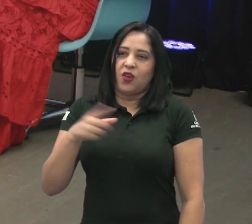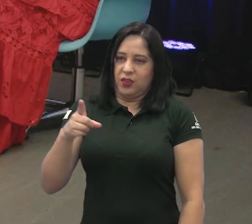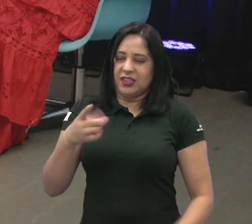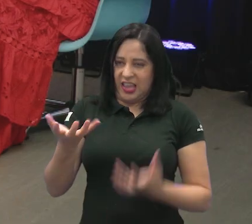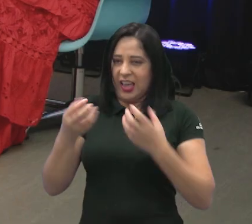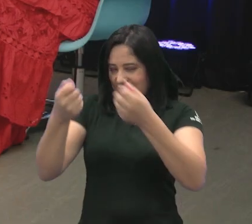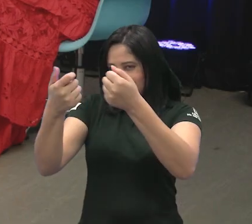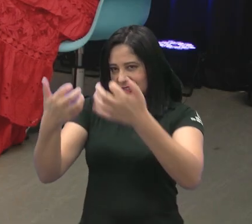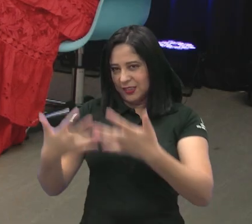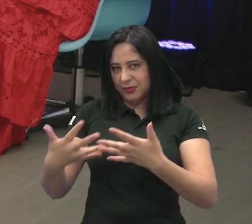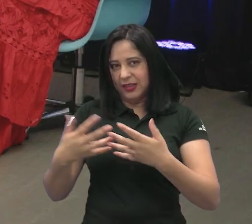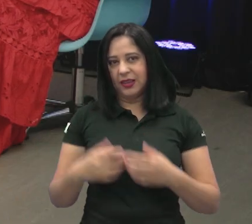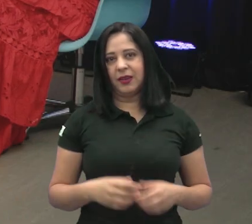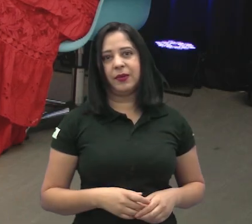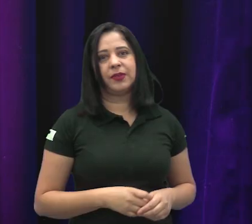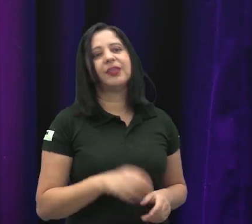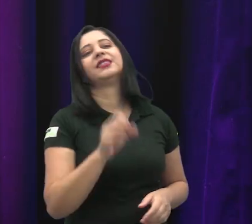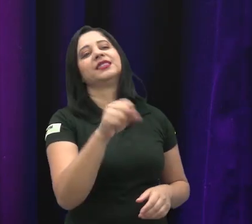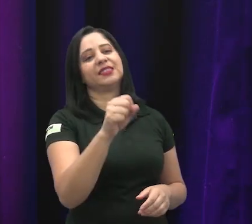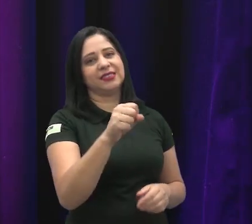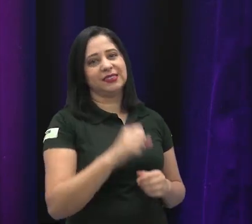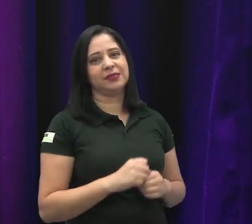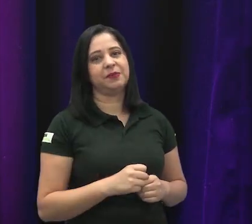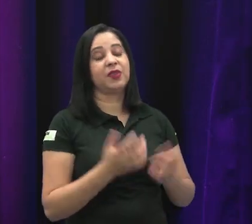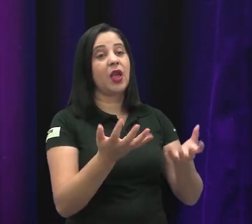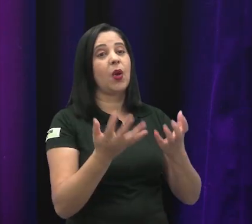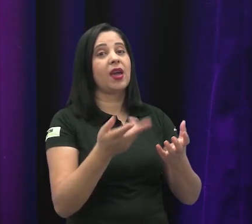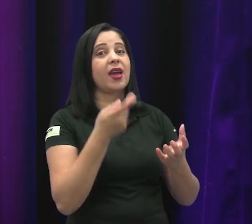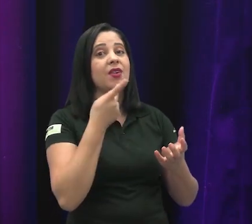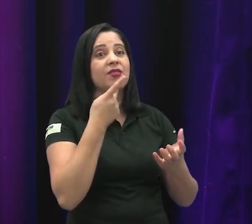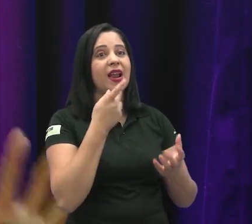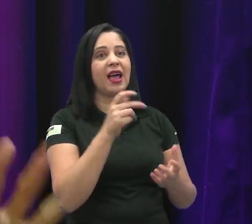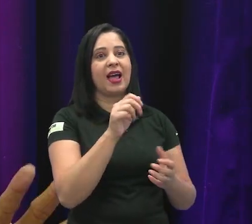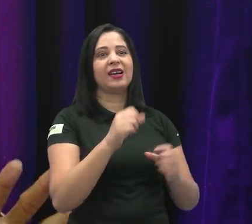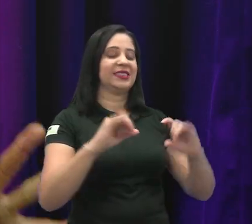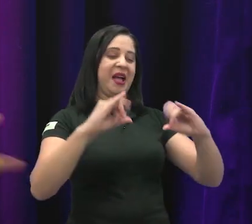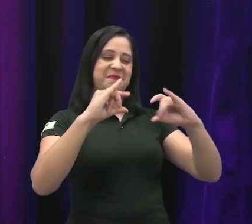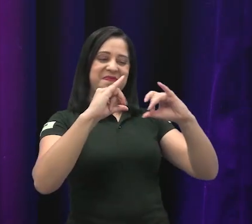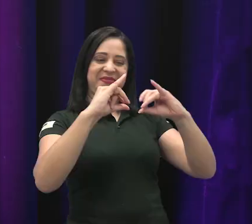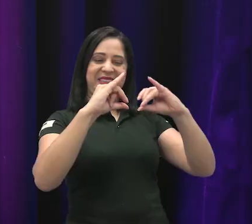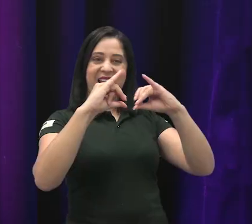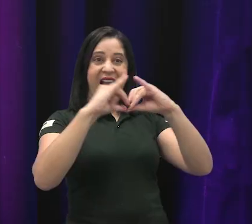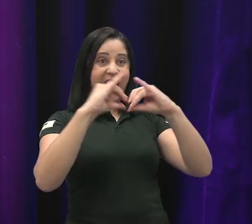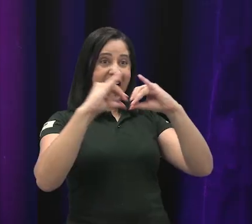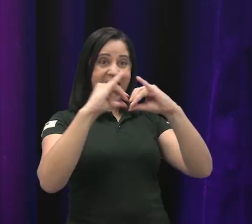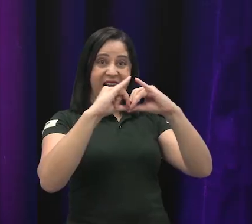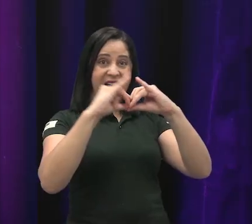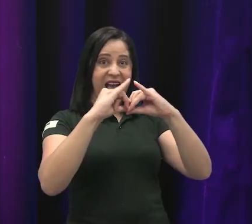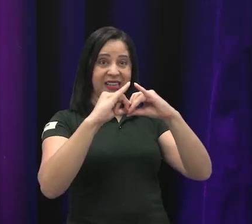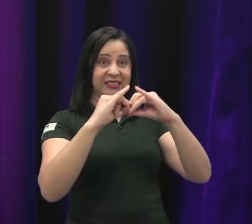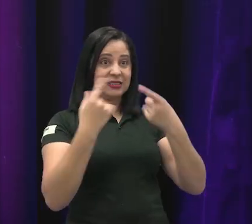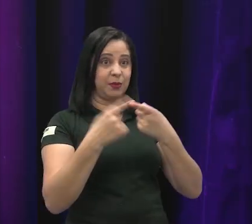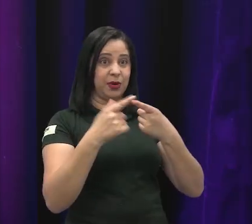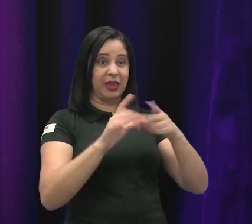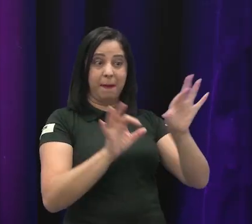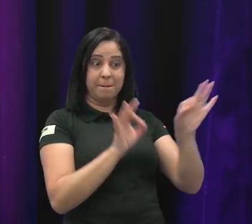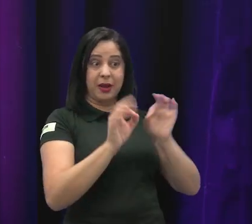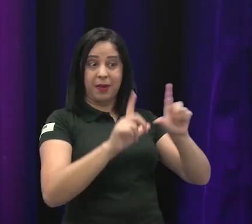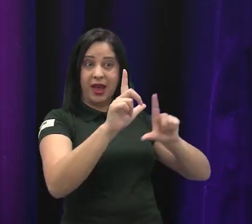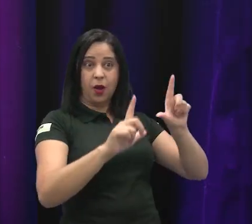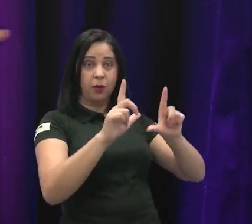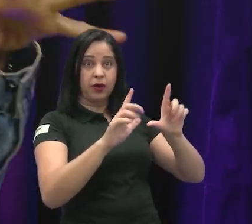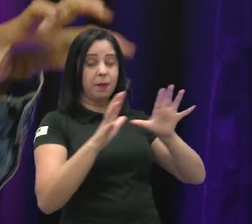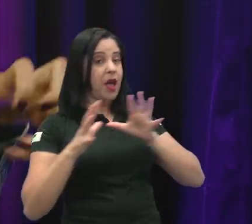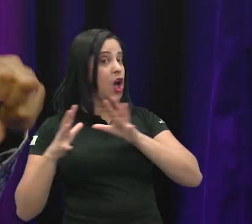que você gostaria de retratar aqui pra gente? Sim, eu quero registrar da ADAS, porque a gente envolveu, esse programa em especial